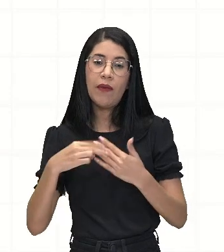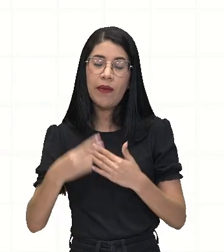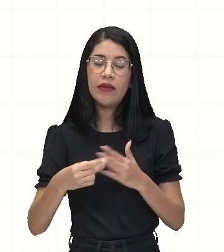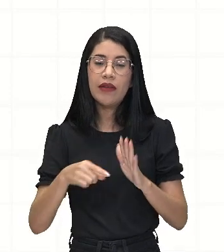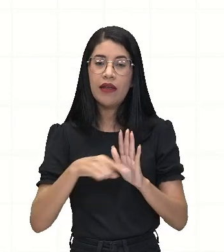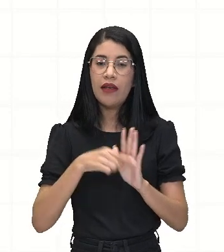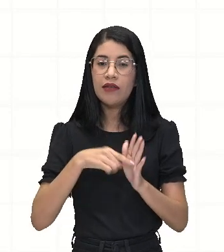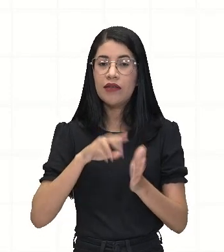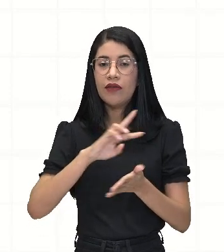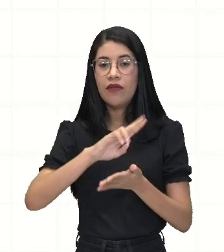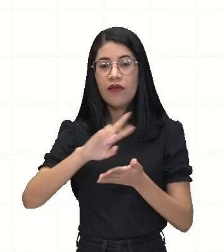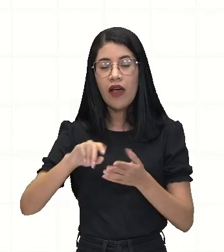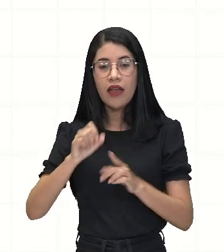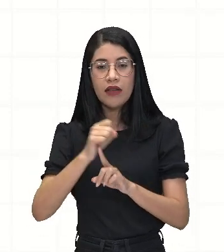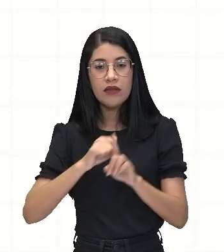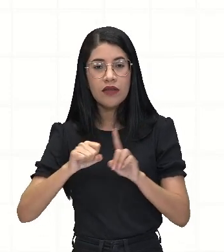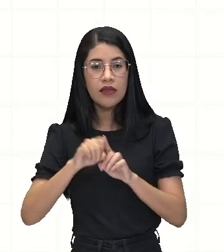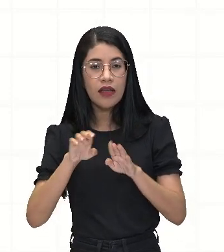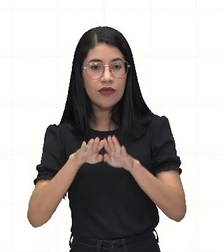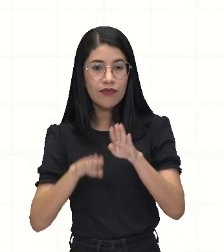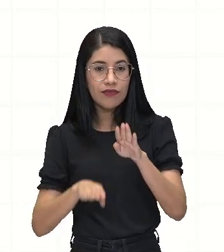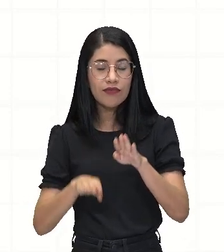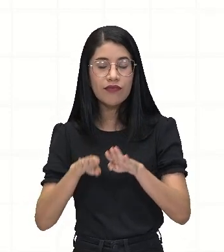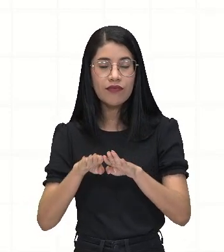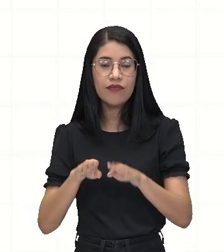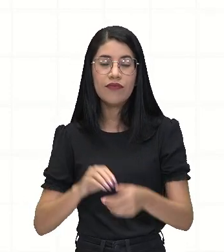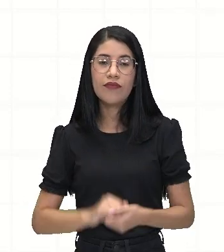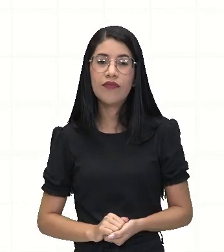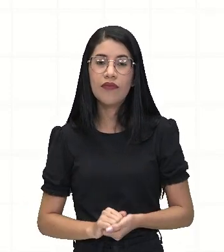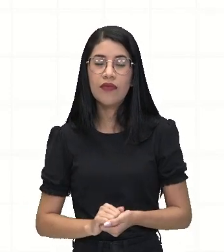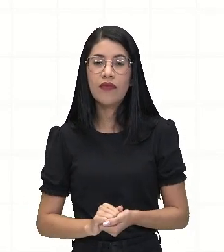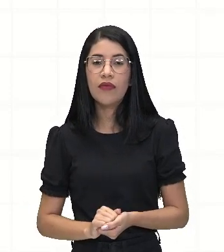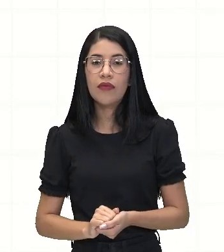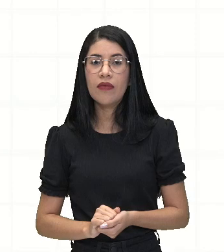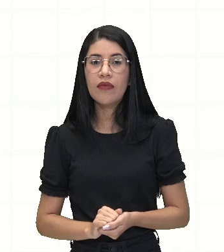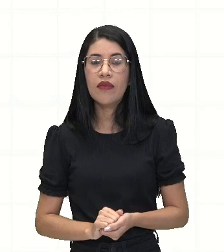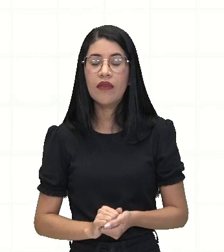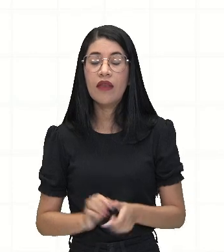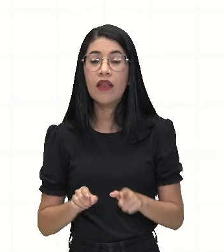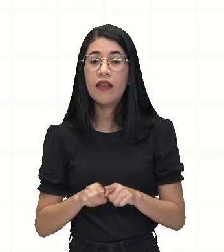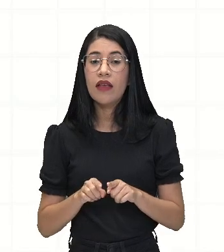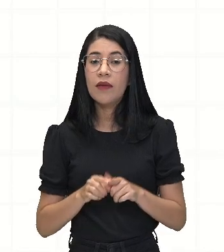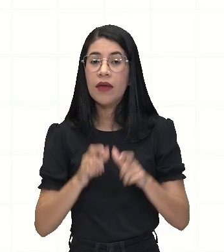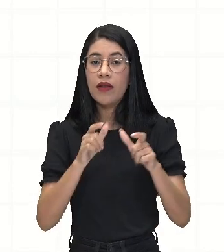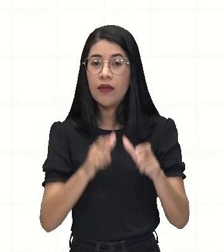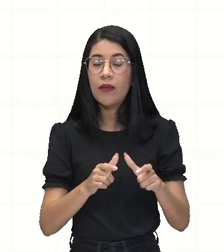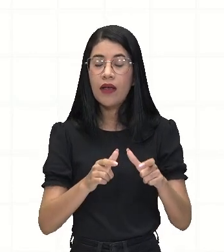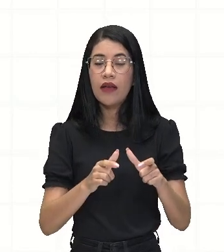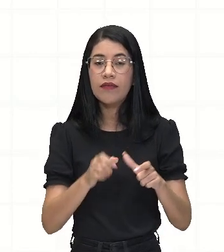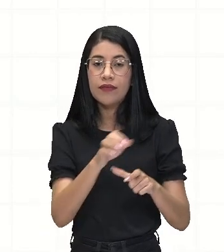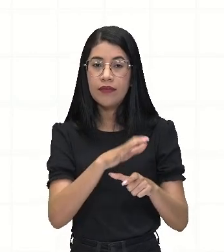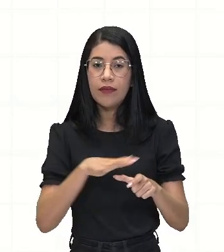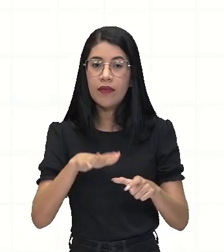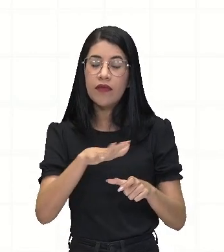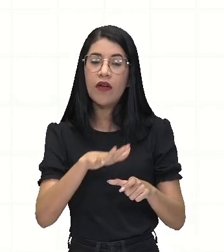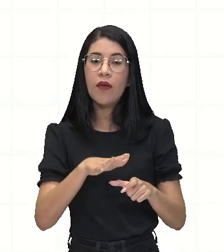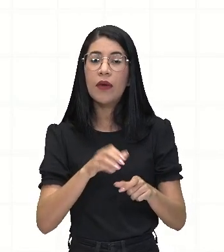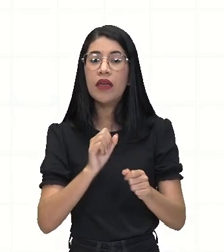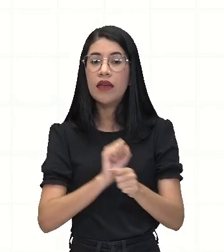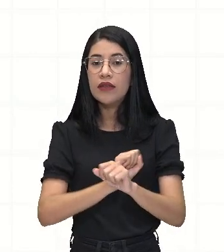de desigualdade social. Temos também a concentração de terras e escravidão, né? A